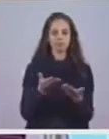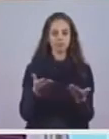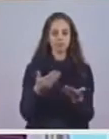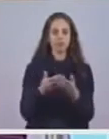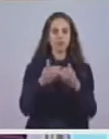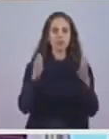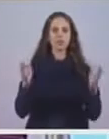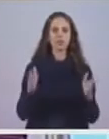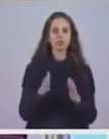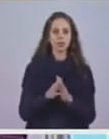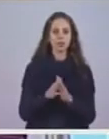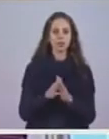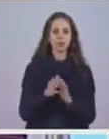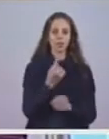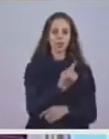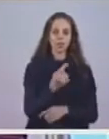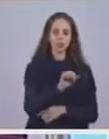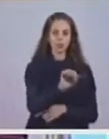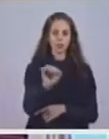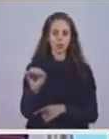para todos e cada um de vós.